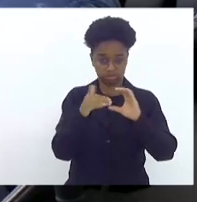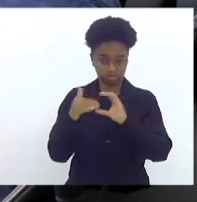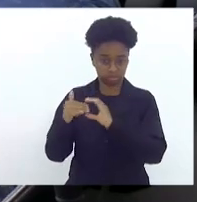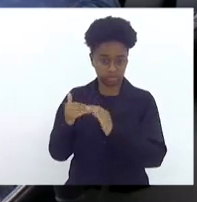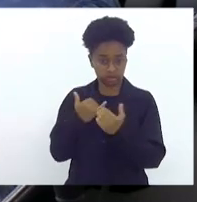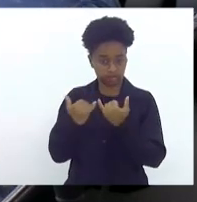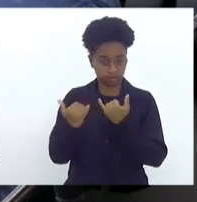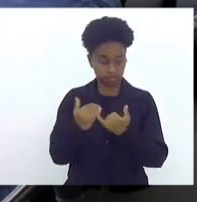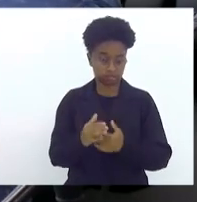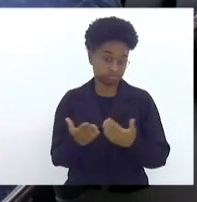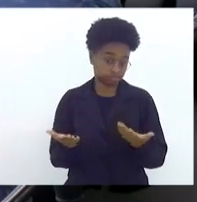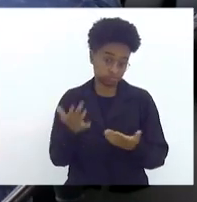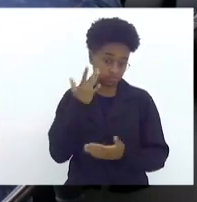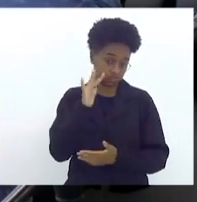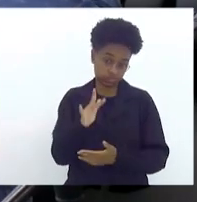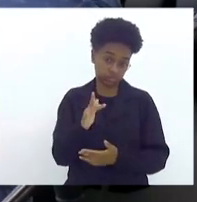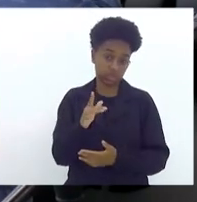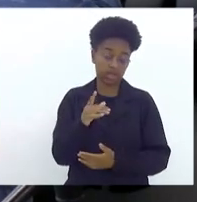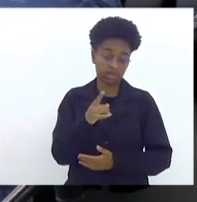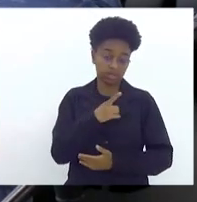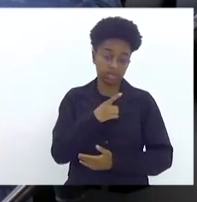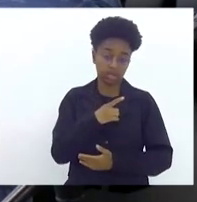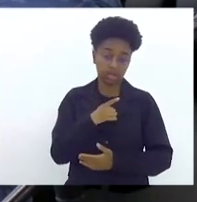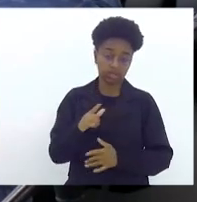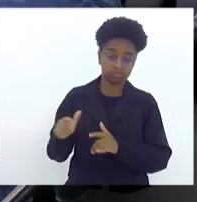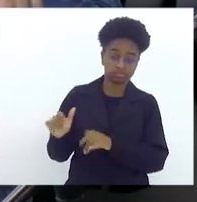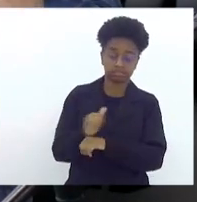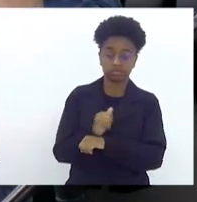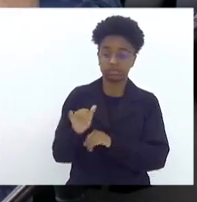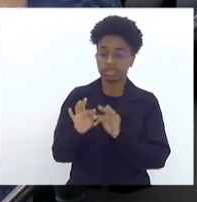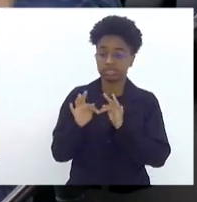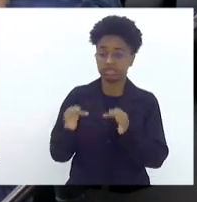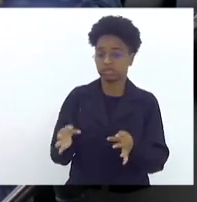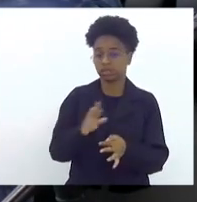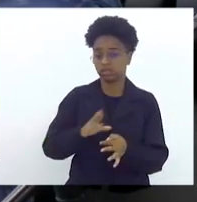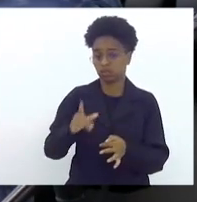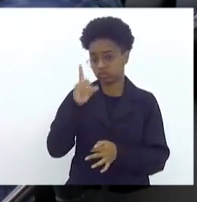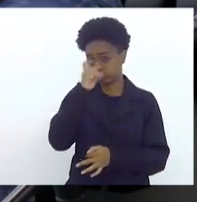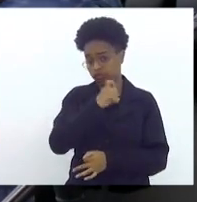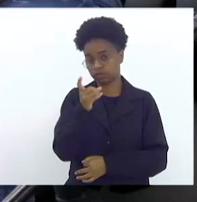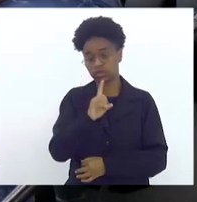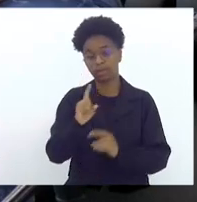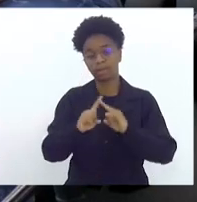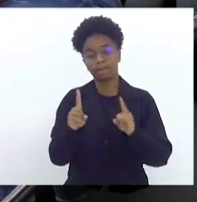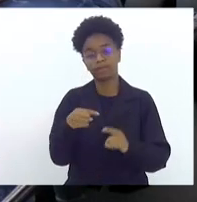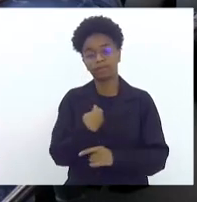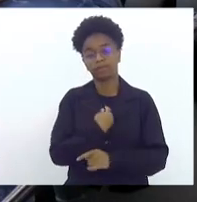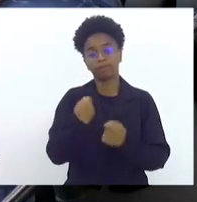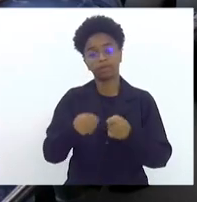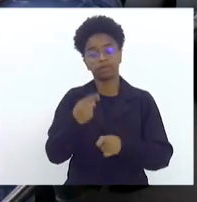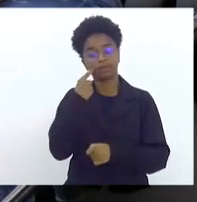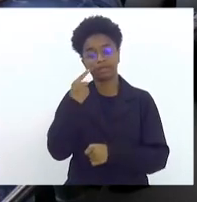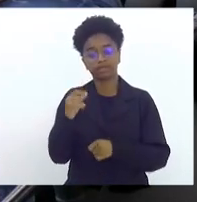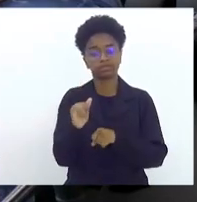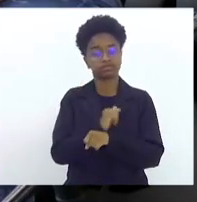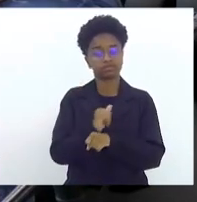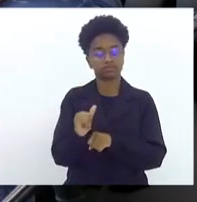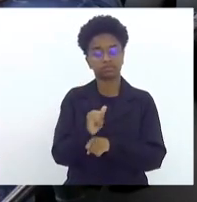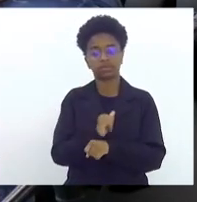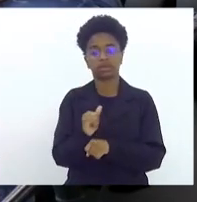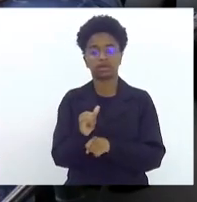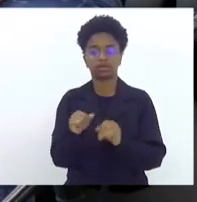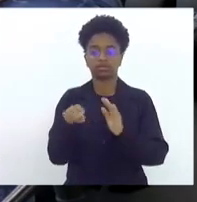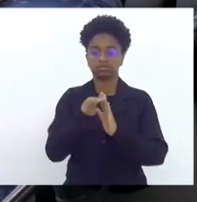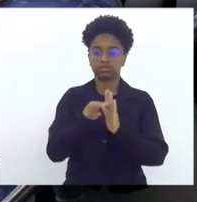de dados então assim são medidas simples não são tão complicados acho que a gente precisa só pensar montar um roteiro não protocolo